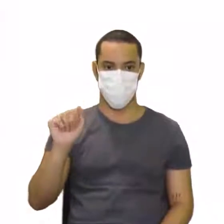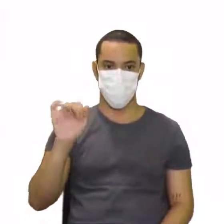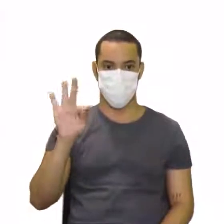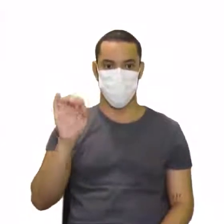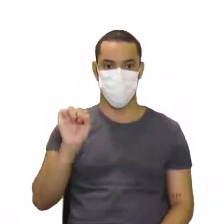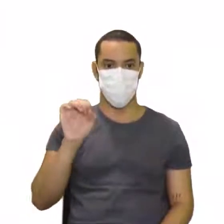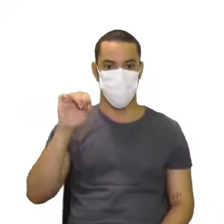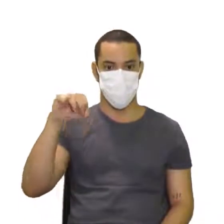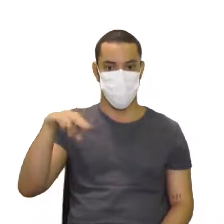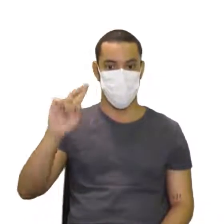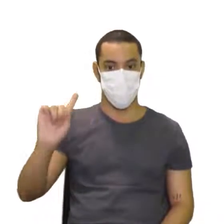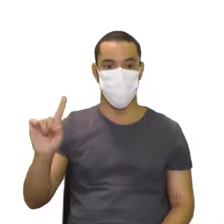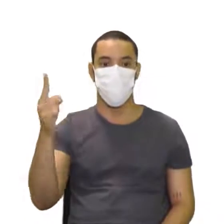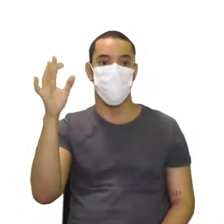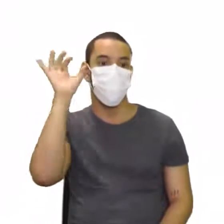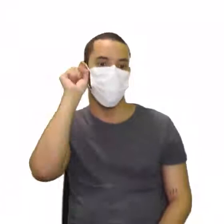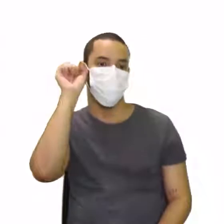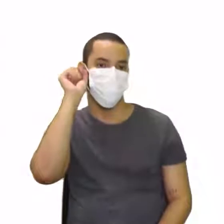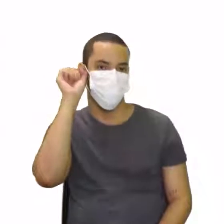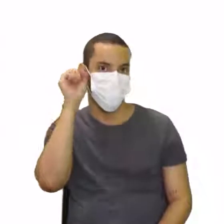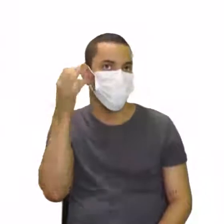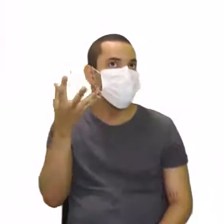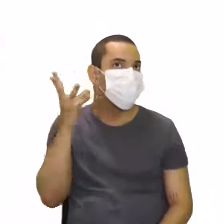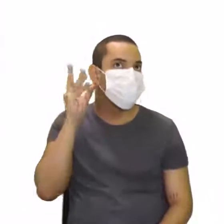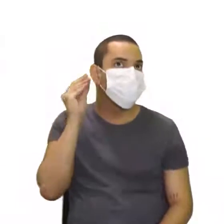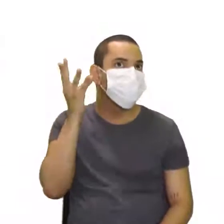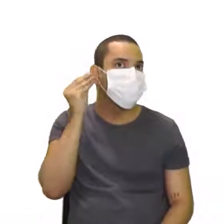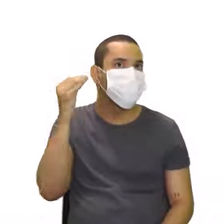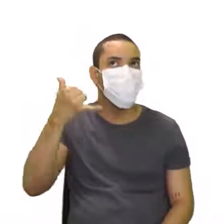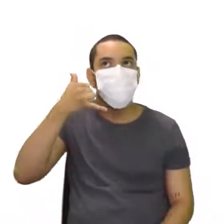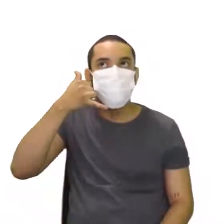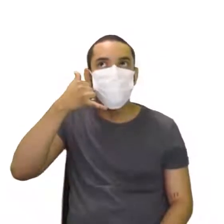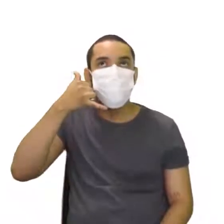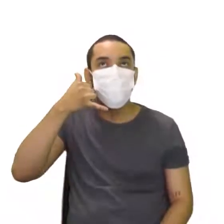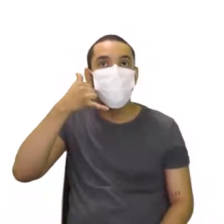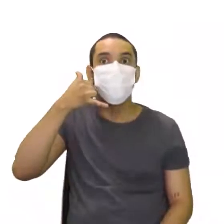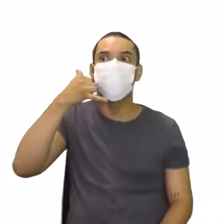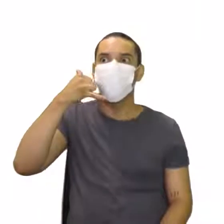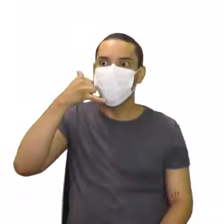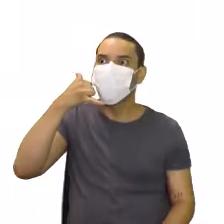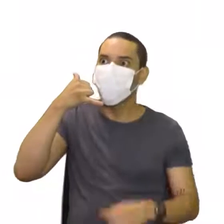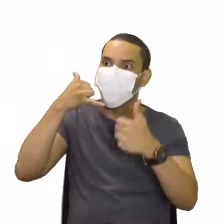voz humana pelo dispositivo denominado telefone em junho de